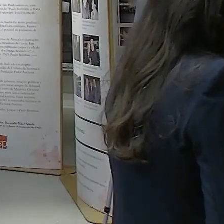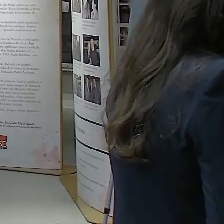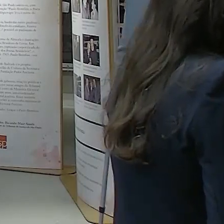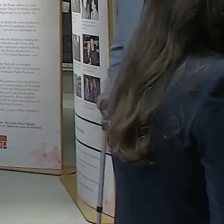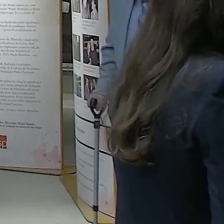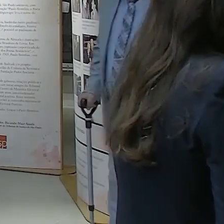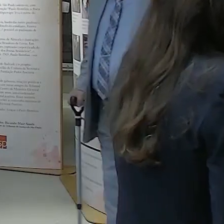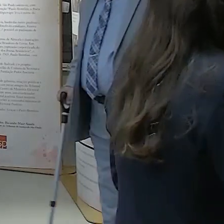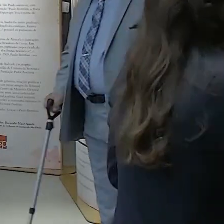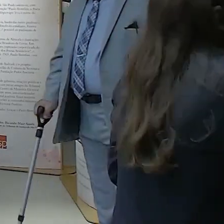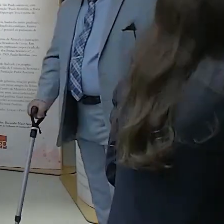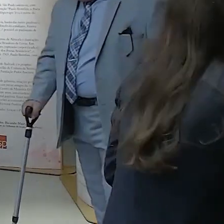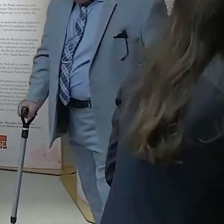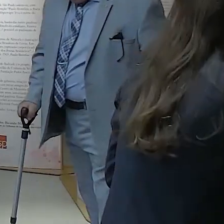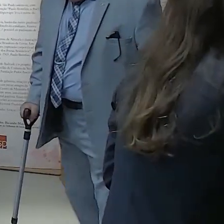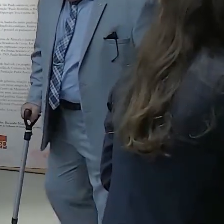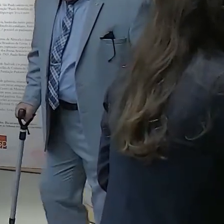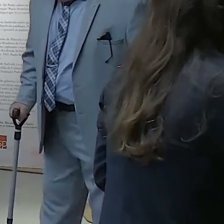Senhoras e senhores,